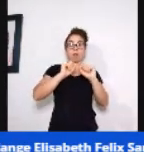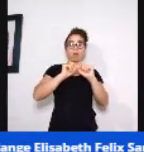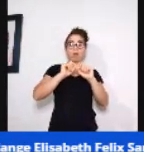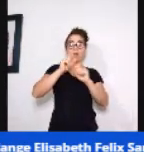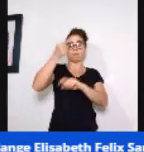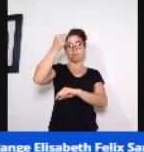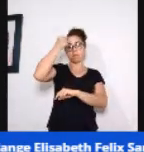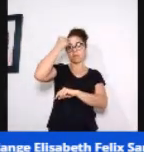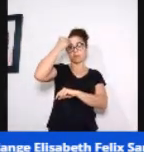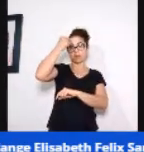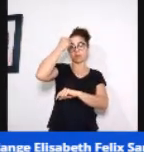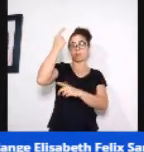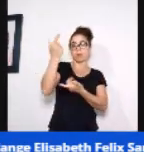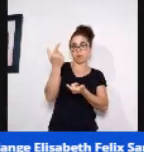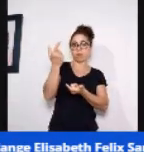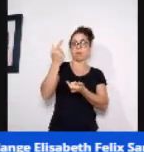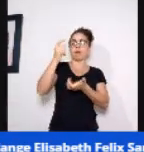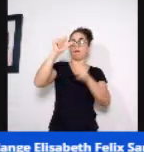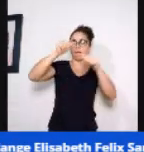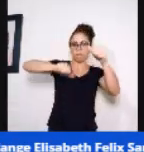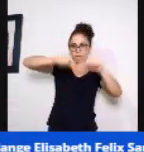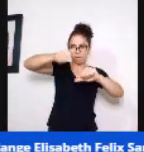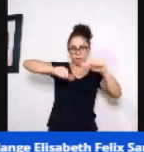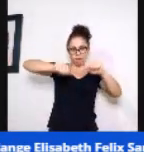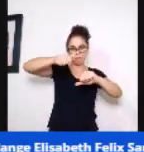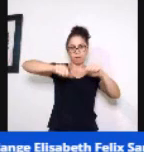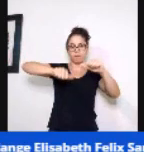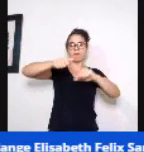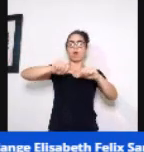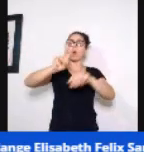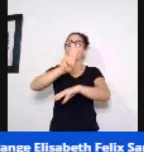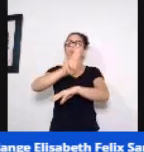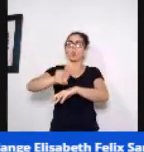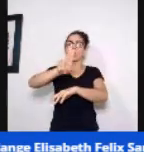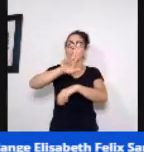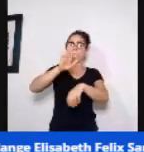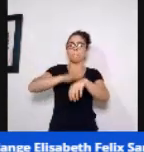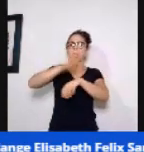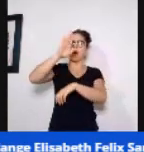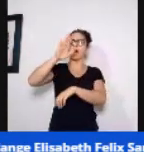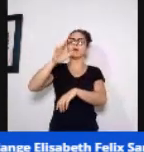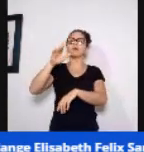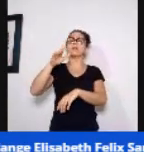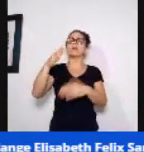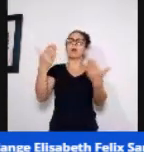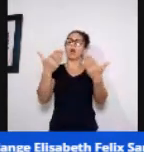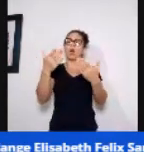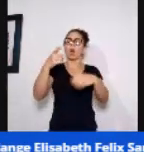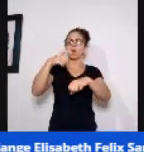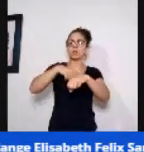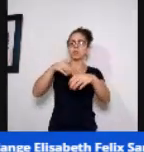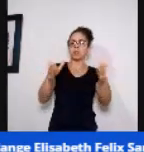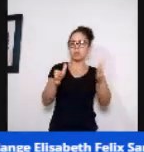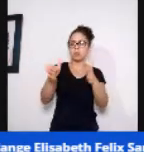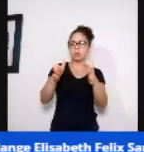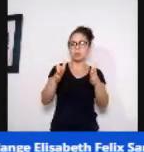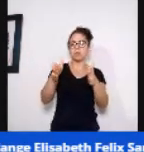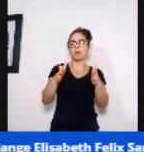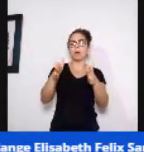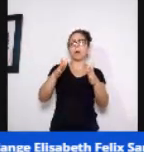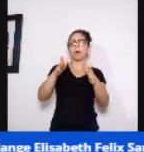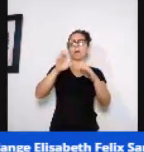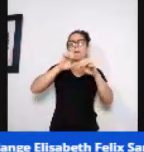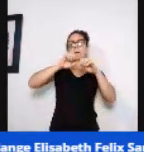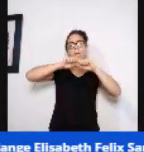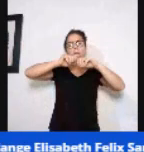né? Quais os tipos de avaliação que nós estamos sendo mais usados na pandemia, né? Alguns autores trazem 3 tipos de avaliação,